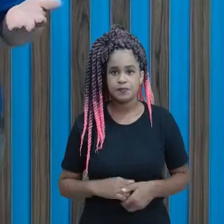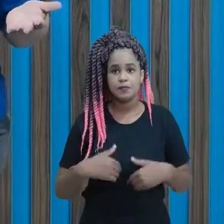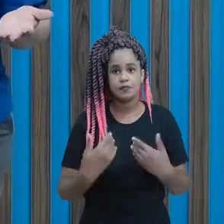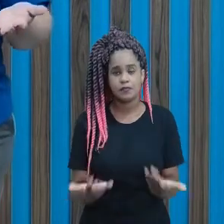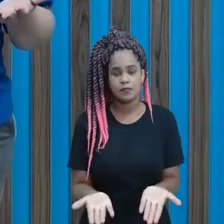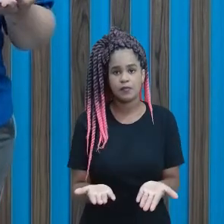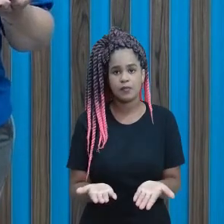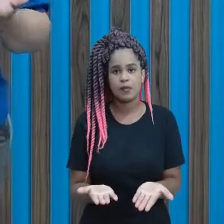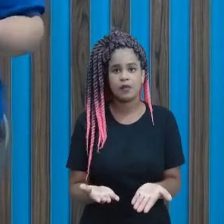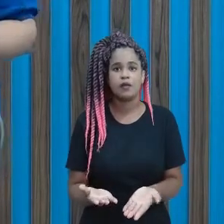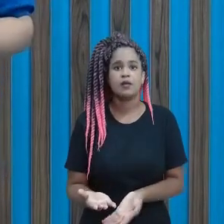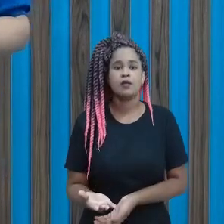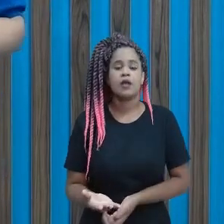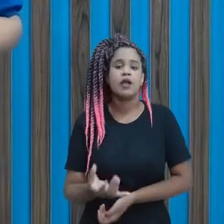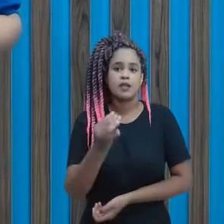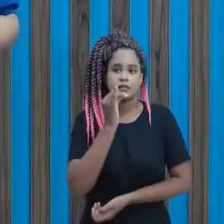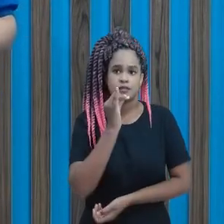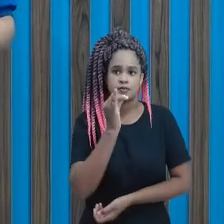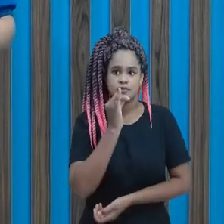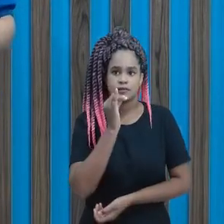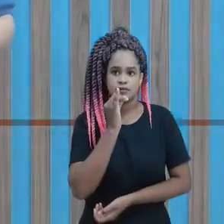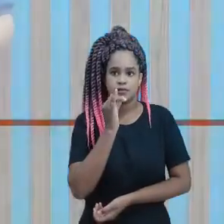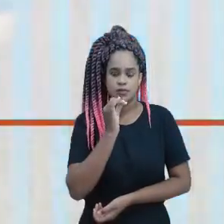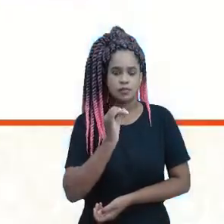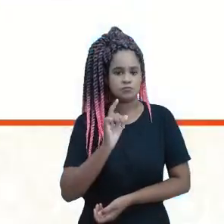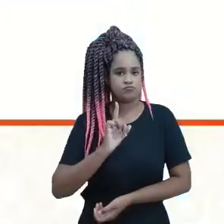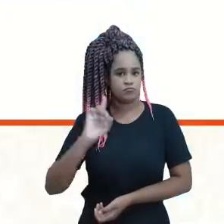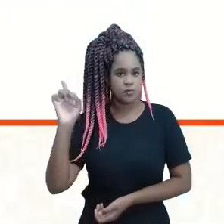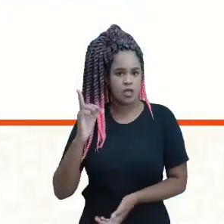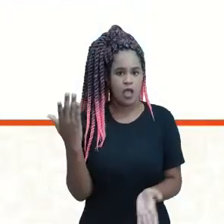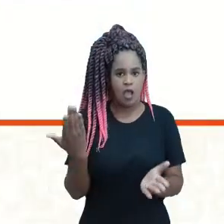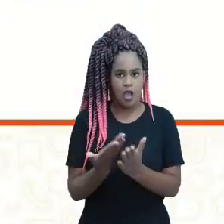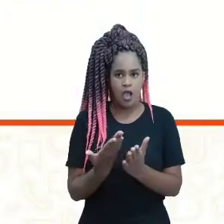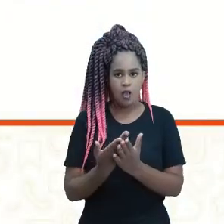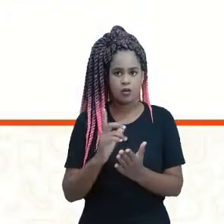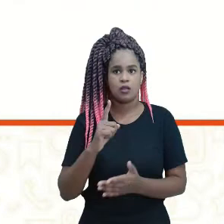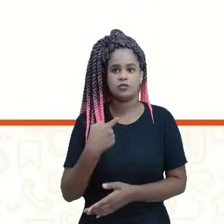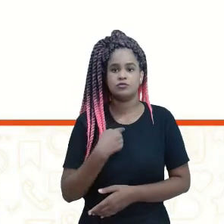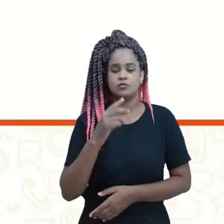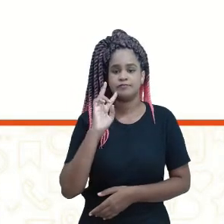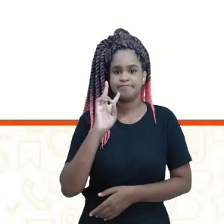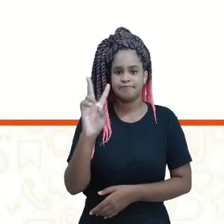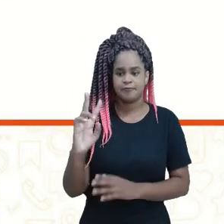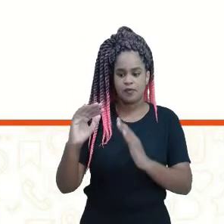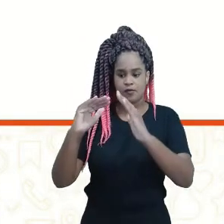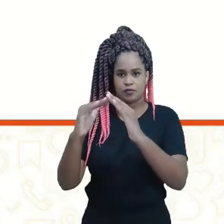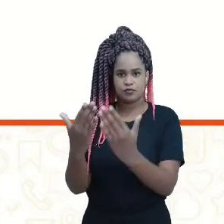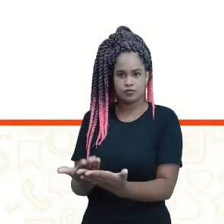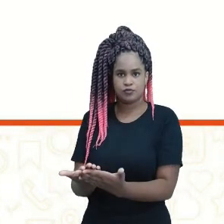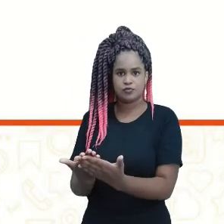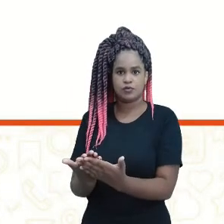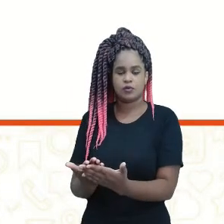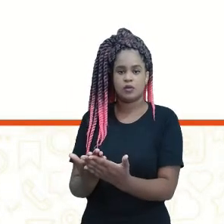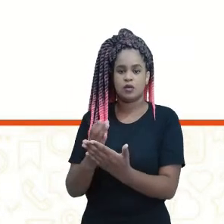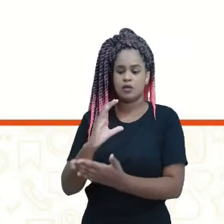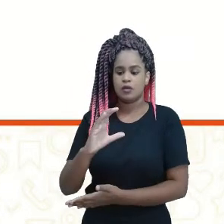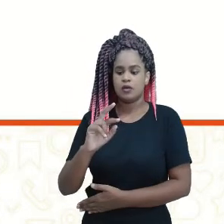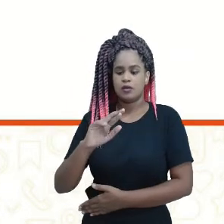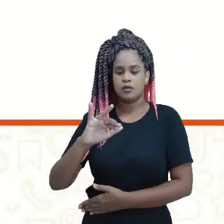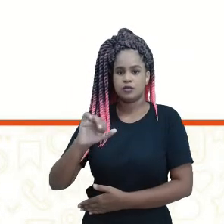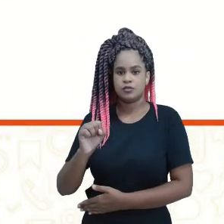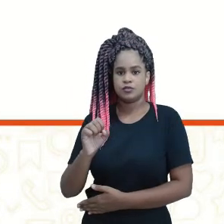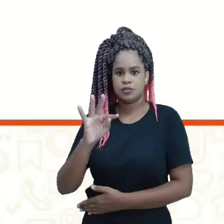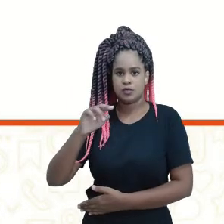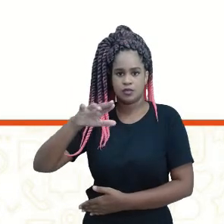Bom, aqui eu trouxe exemplos, aqui foi uma aula que nós fomos ver, né, na escola Cristiano